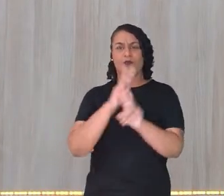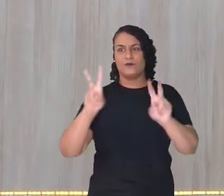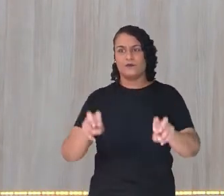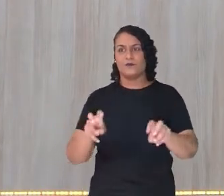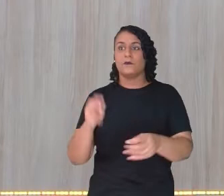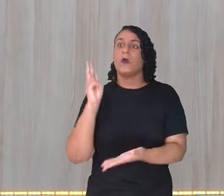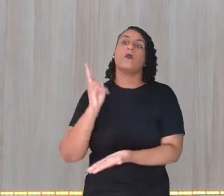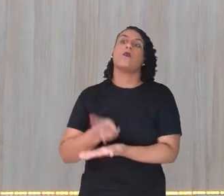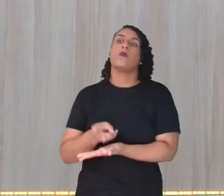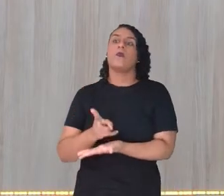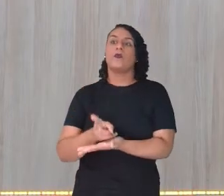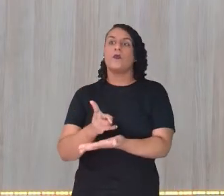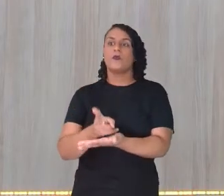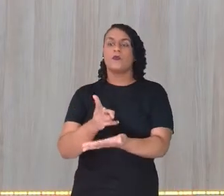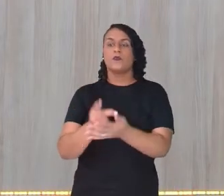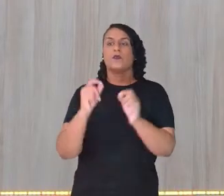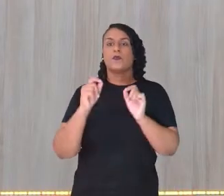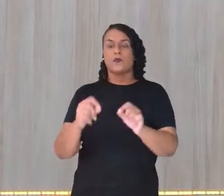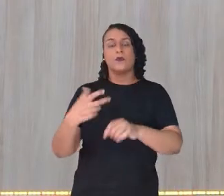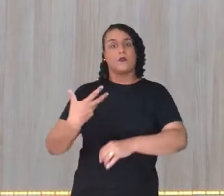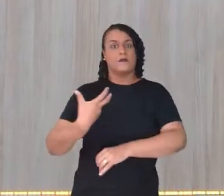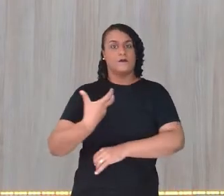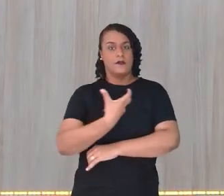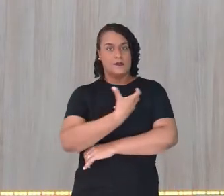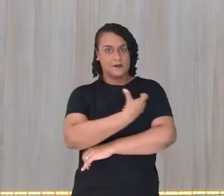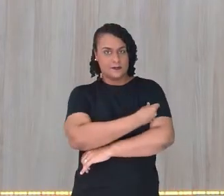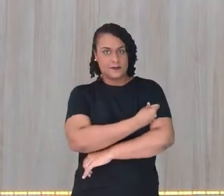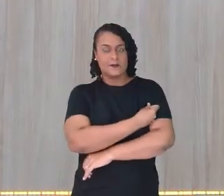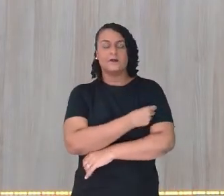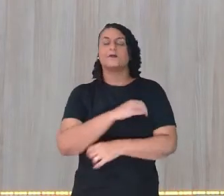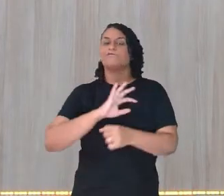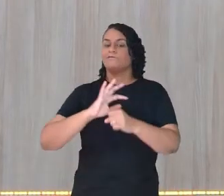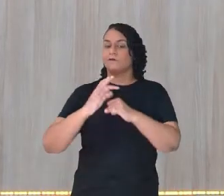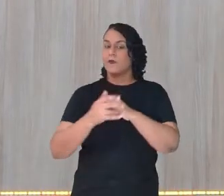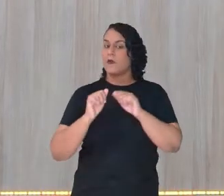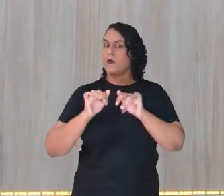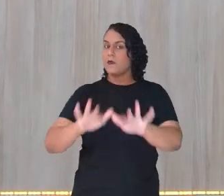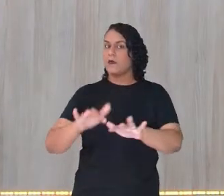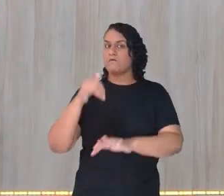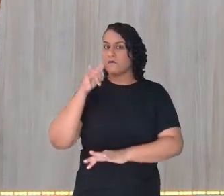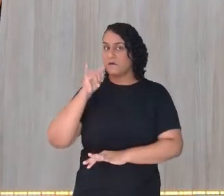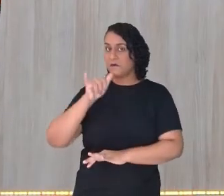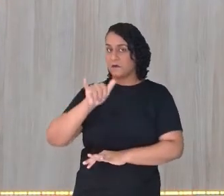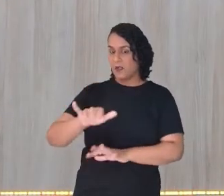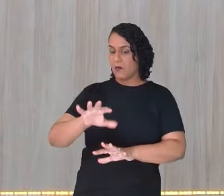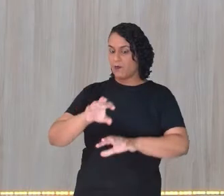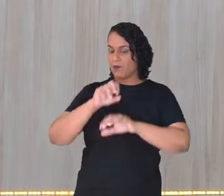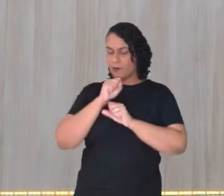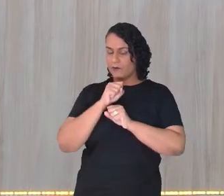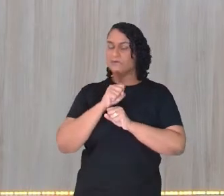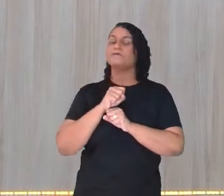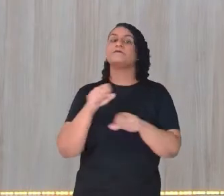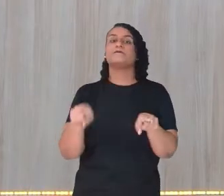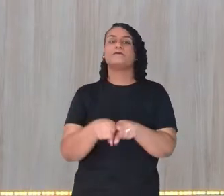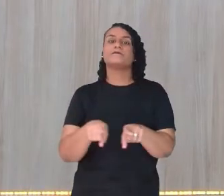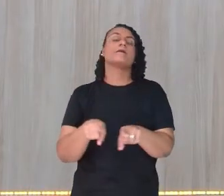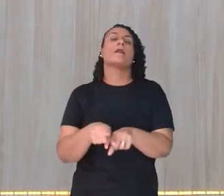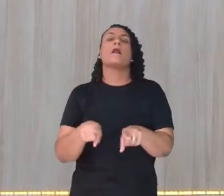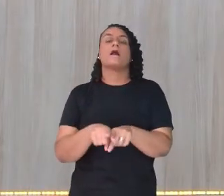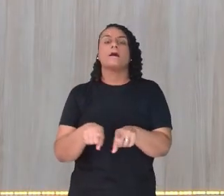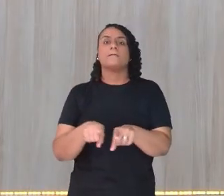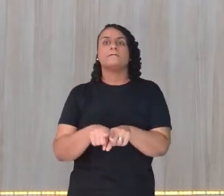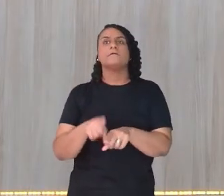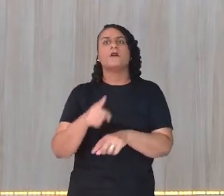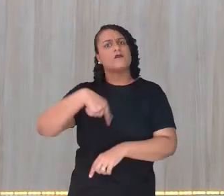Continuamos falando a respeito da vacina, né, da Covid, da busca aí, né, em relação a essas